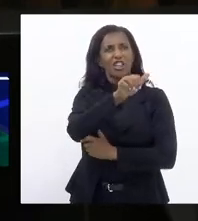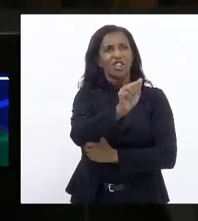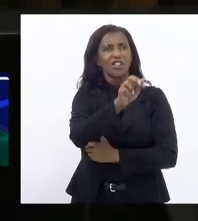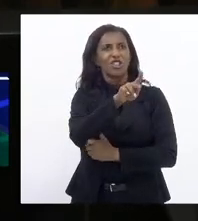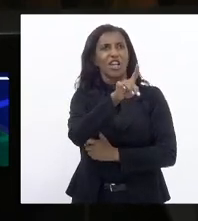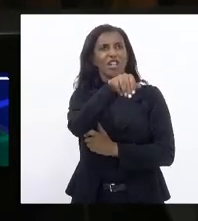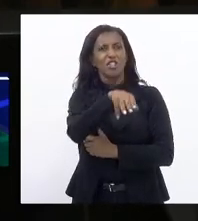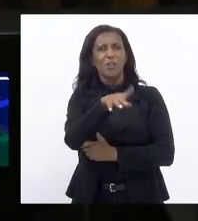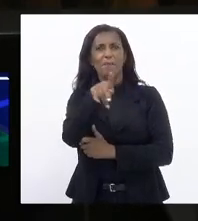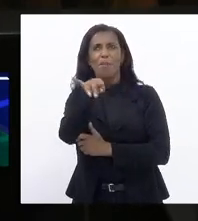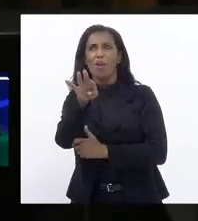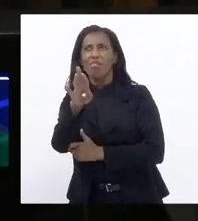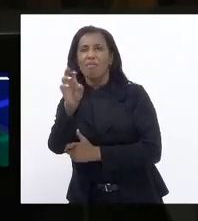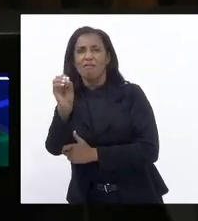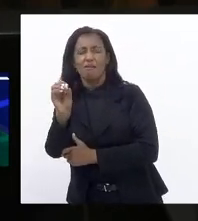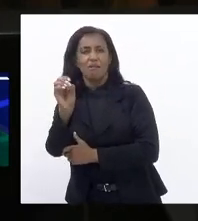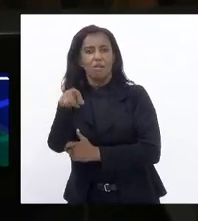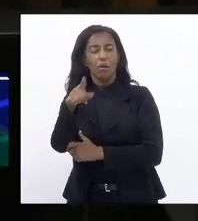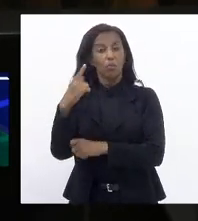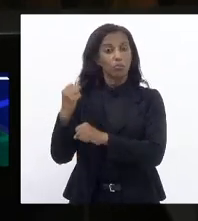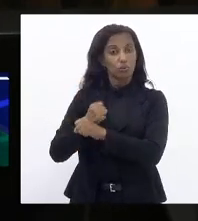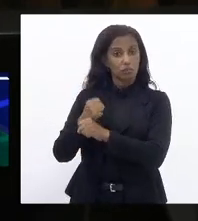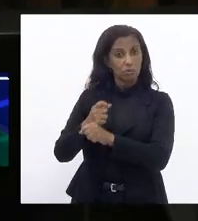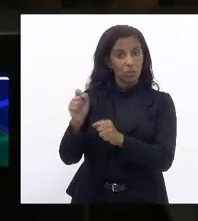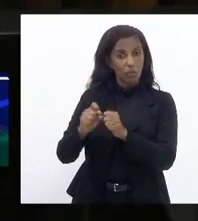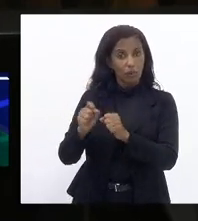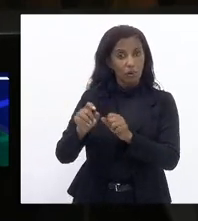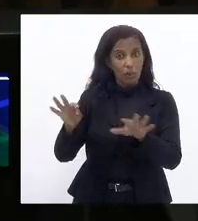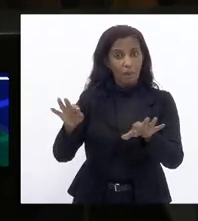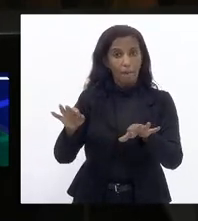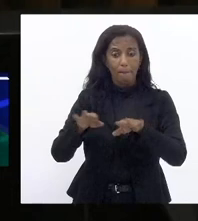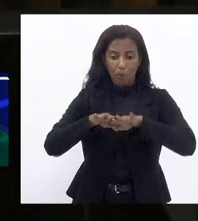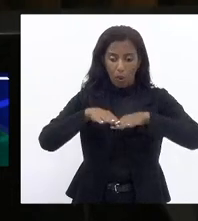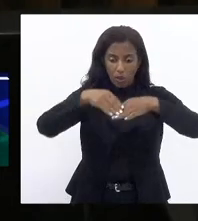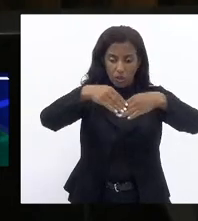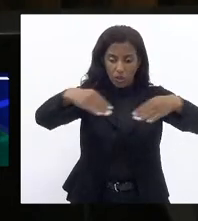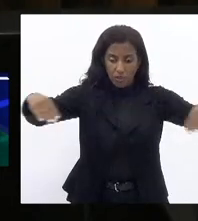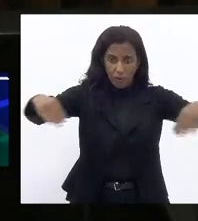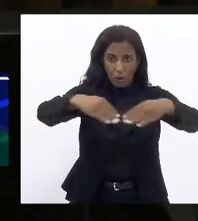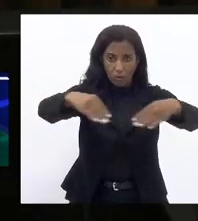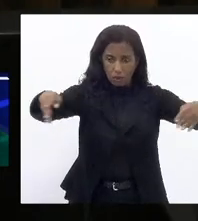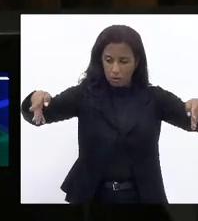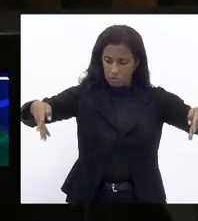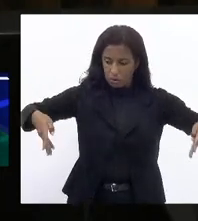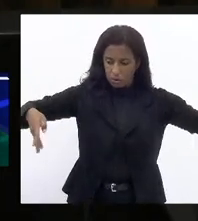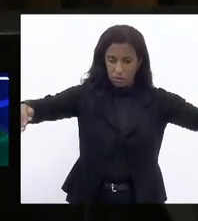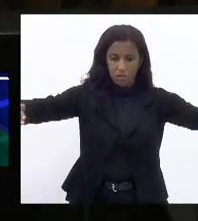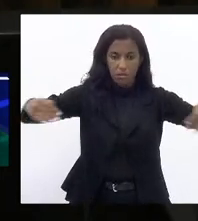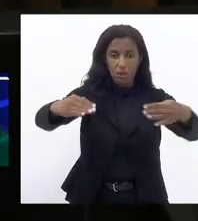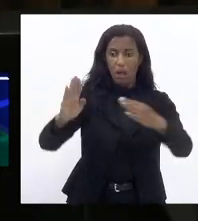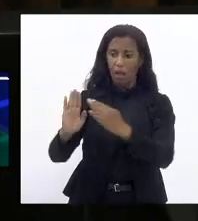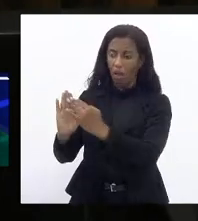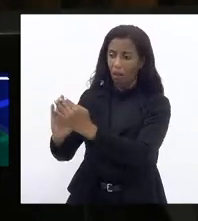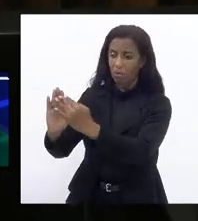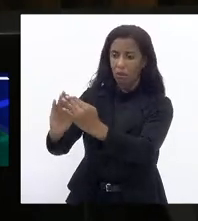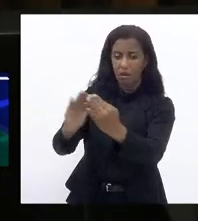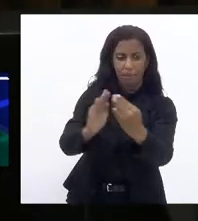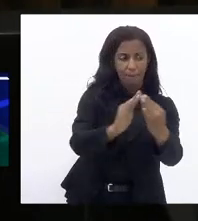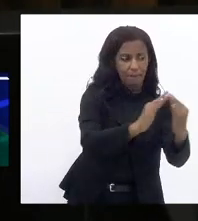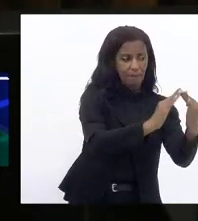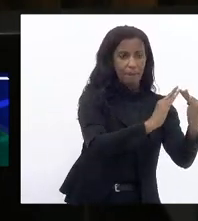os trabalhadores foram autorizados a construir na área limítrofe do Jardim Botânico as suas casas.